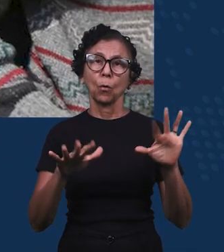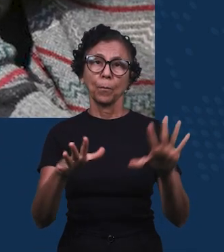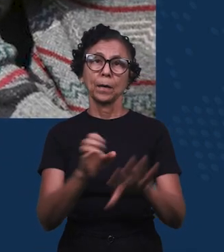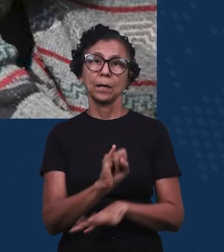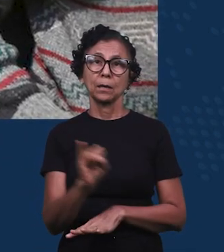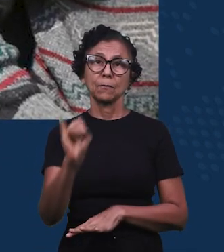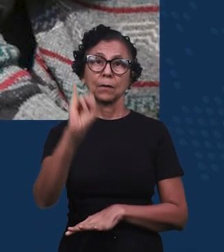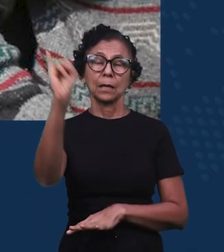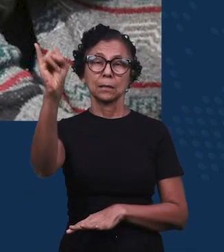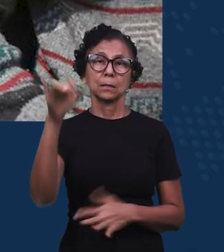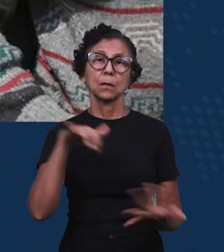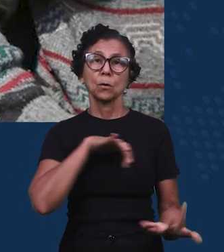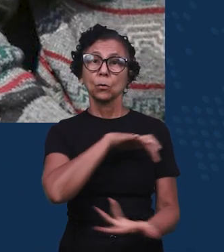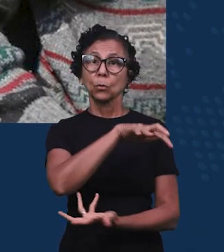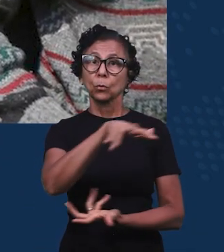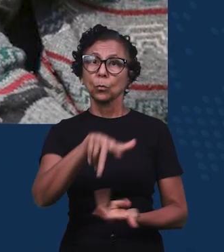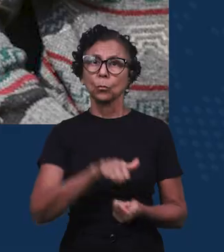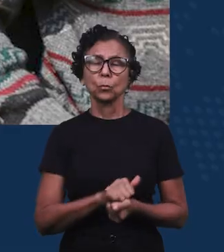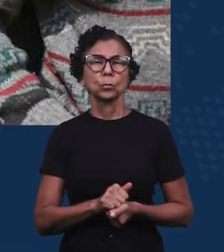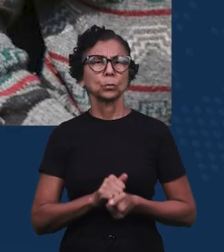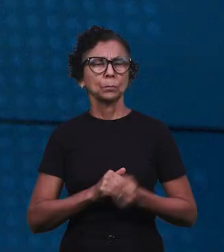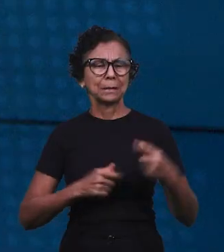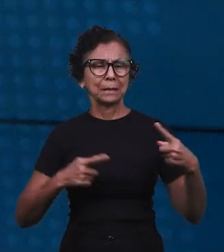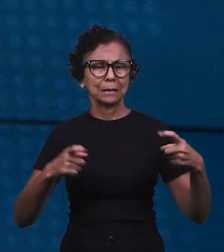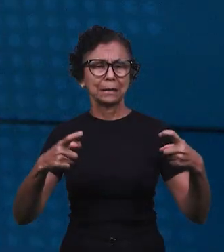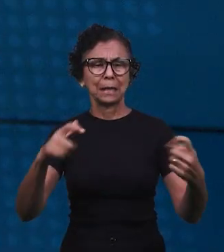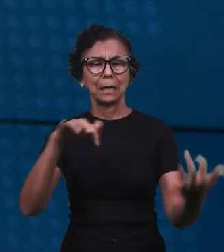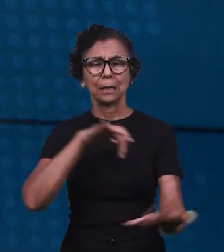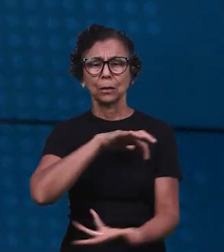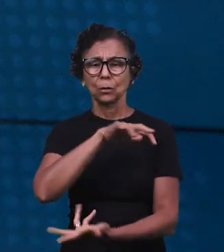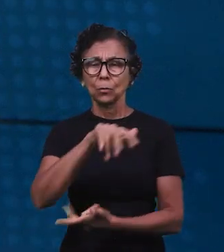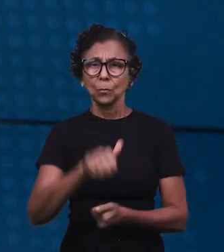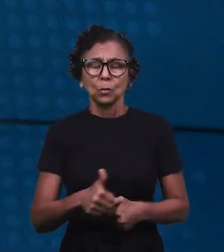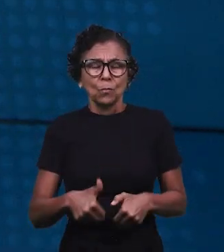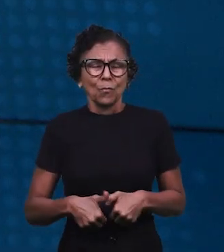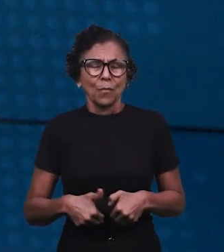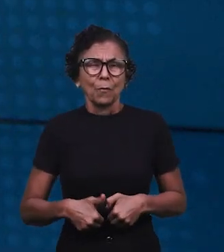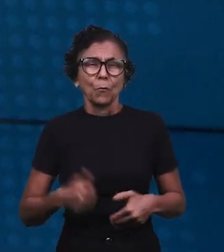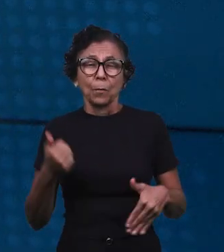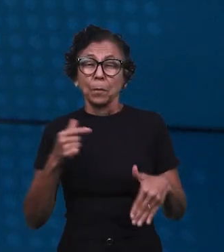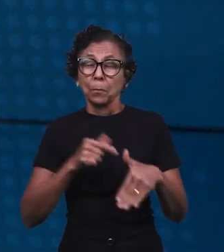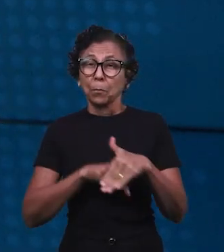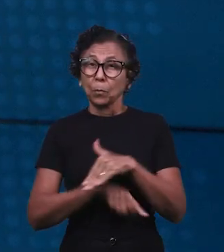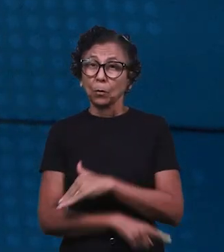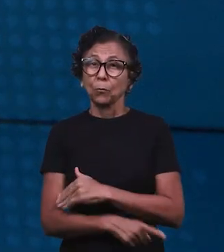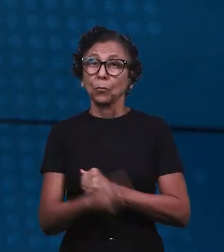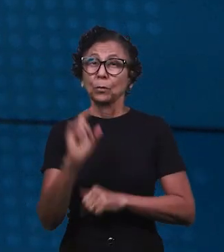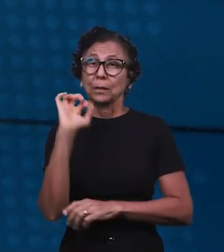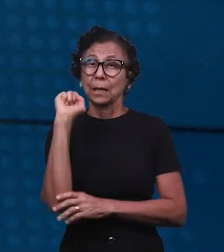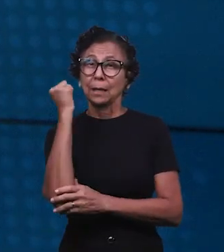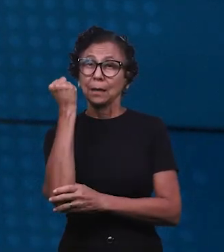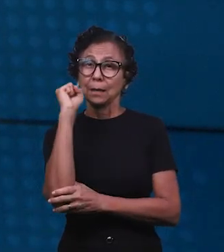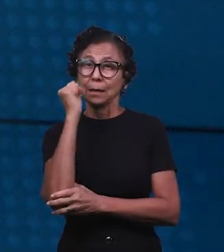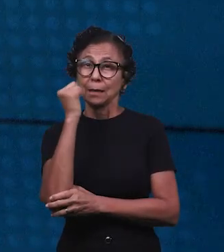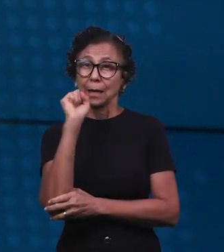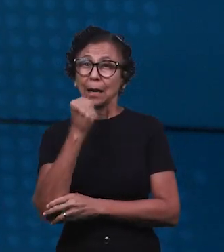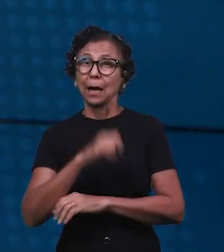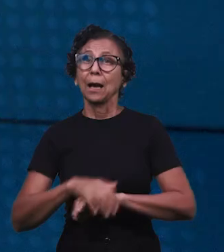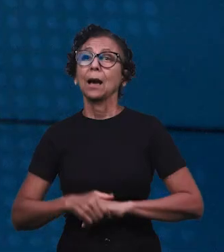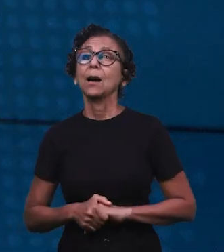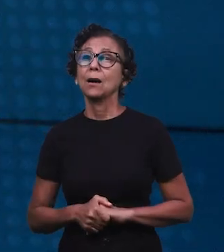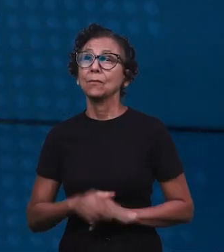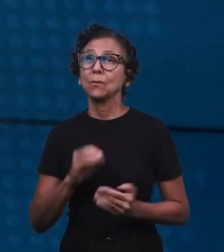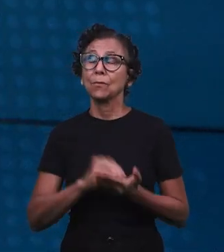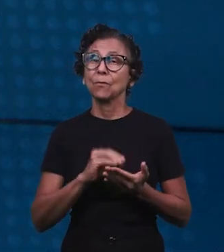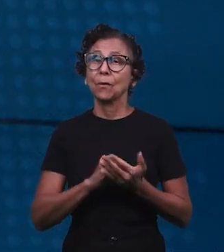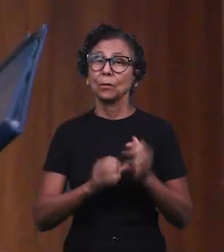e pelos conflitos em várias regiões do mundo. A fome extrema foi apontada como uma das maiores ameaças à